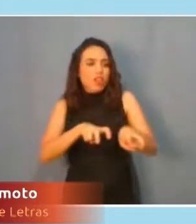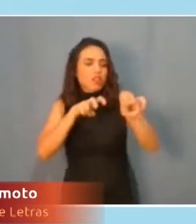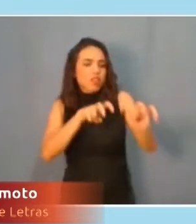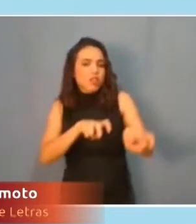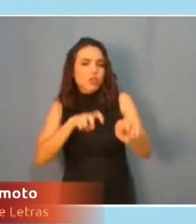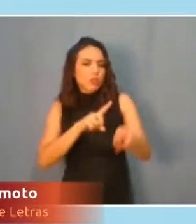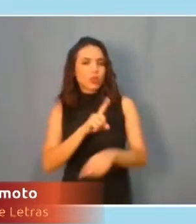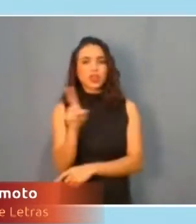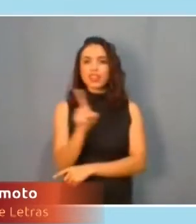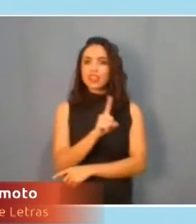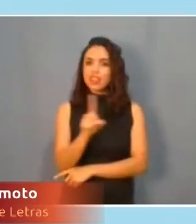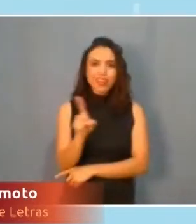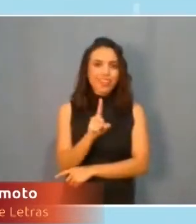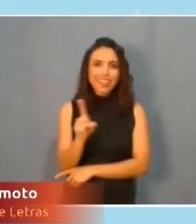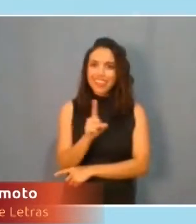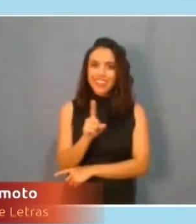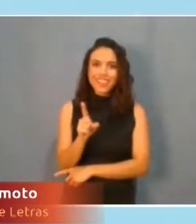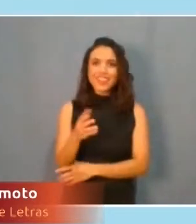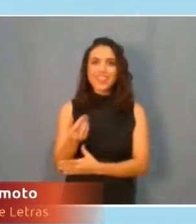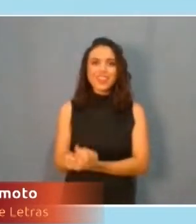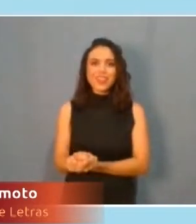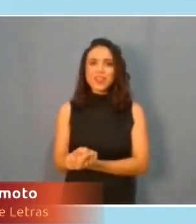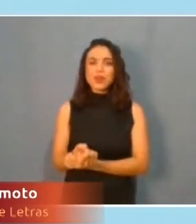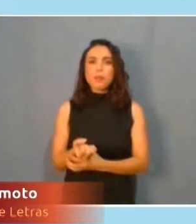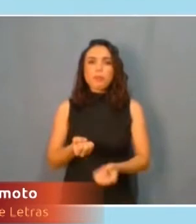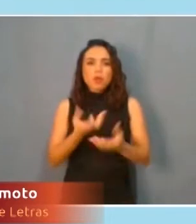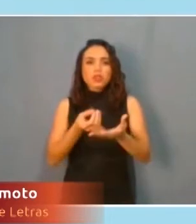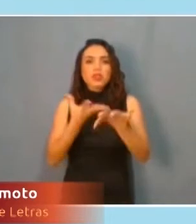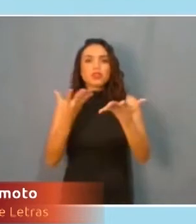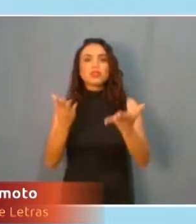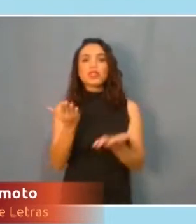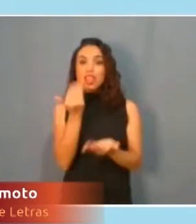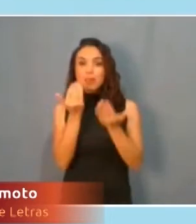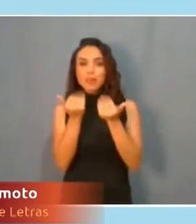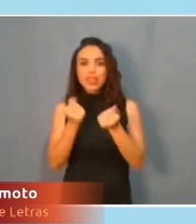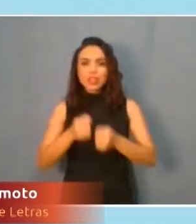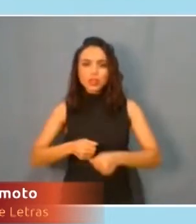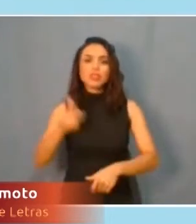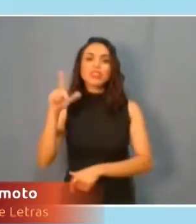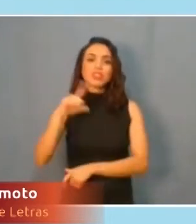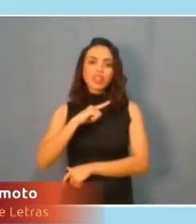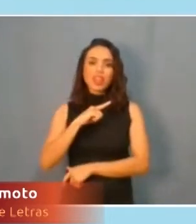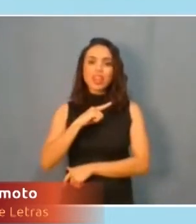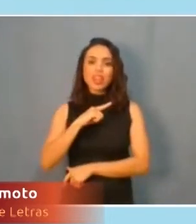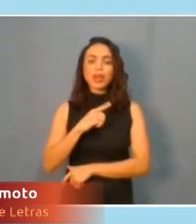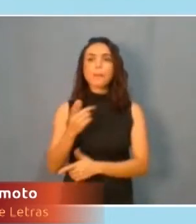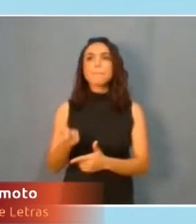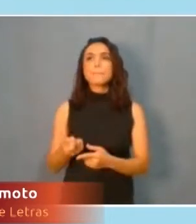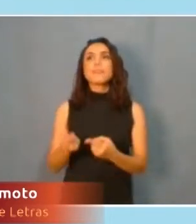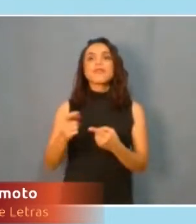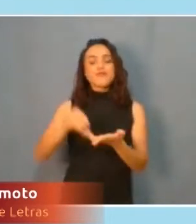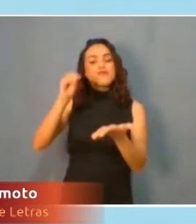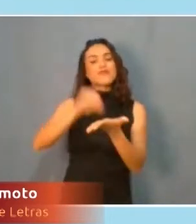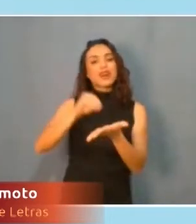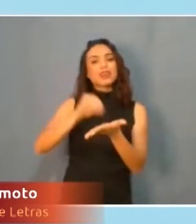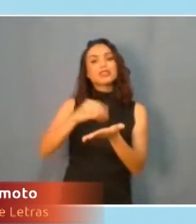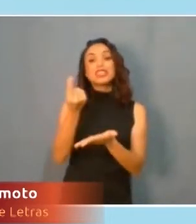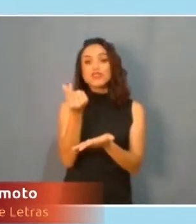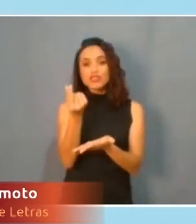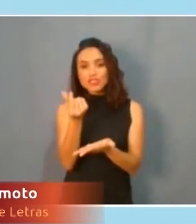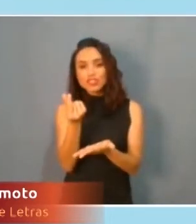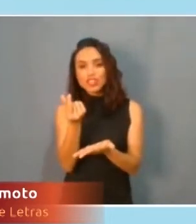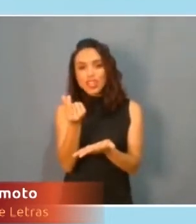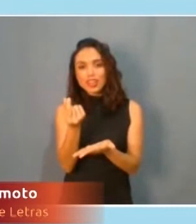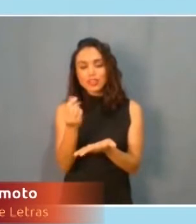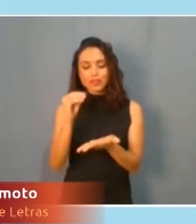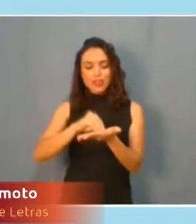habitantes do nosso território necessitariam, né? Então, é um problema, em primeiro lugar, de escassez de renda mesmo. As pessoas não têm renda porque estão